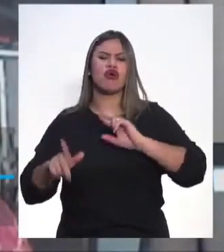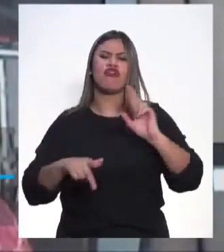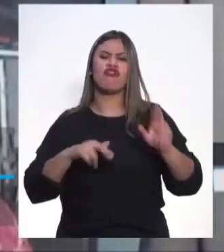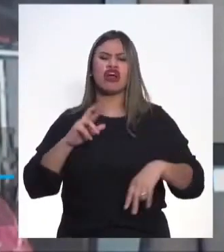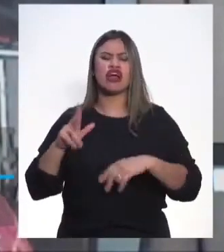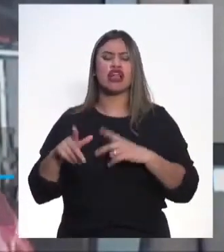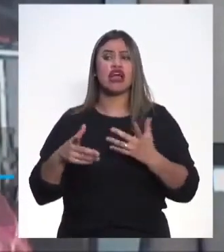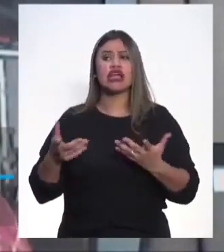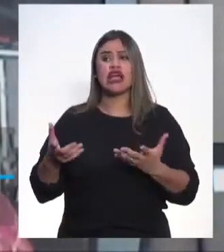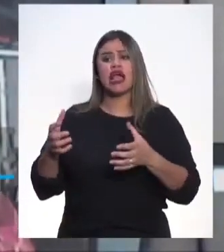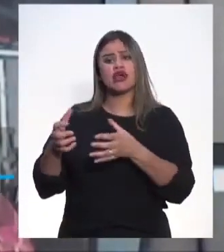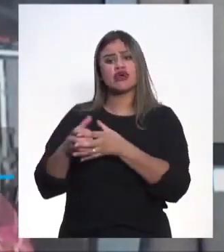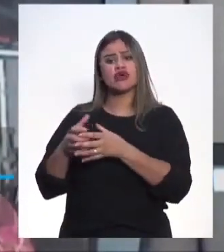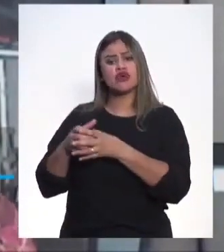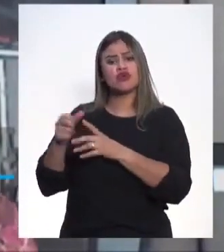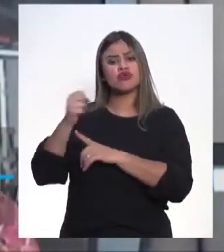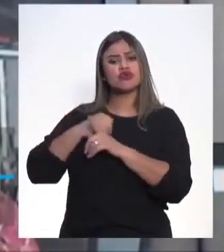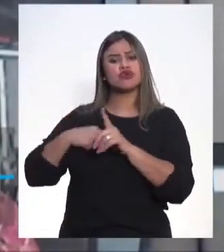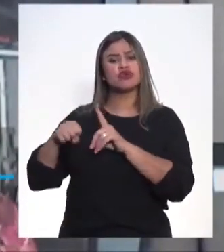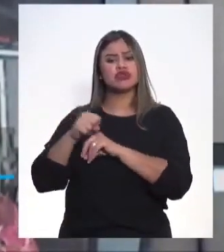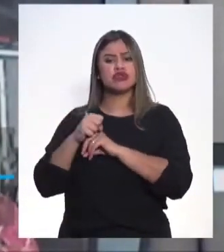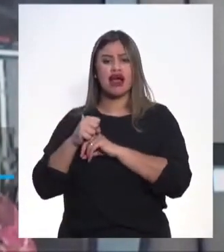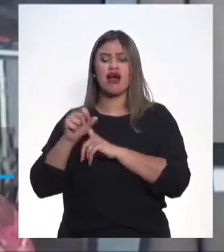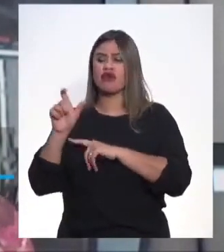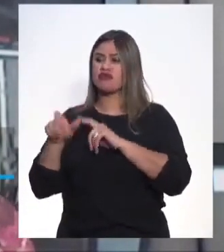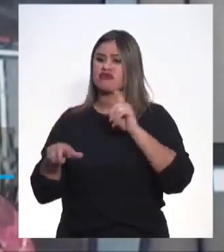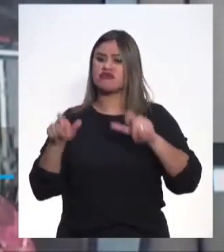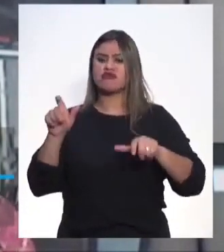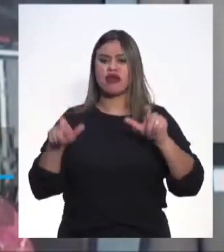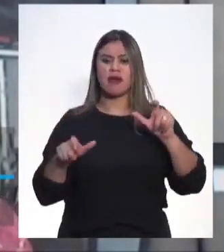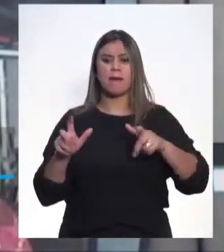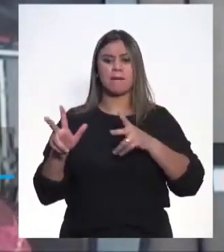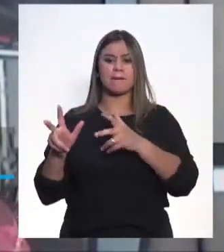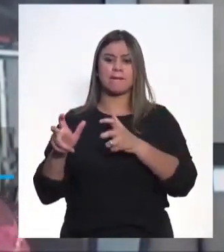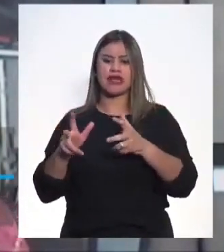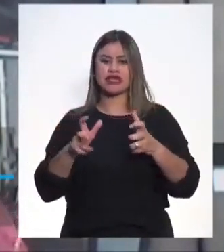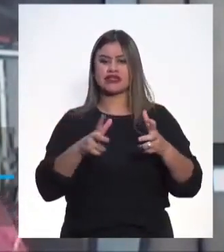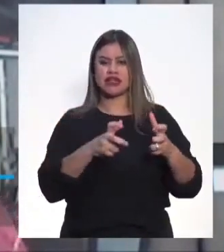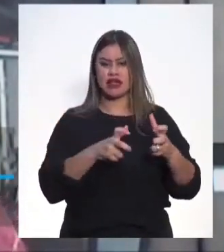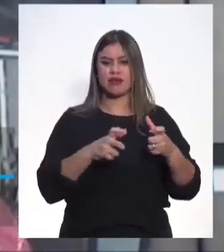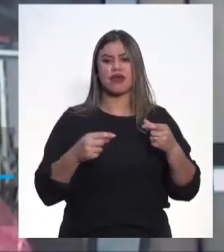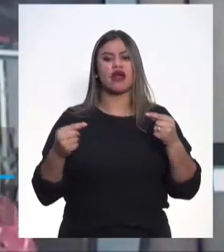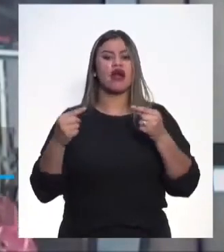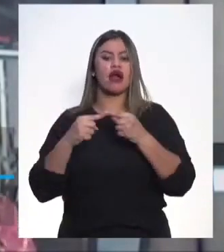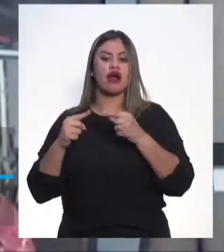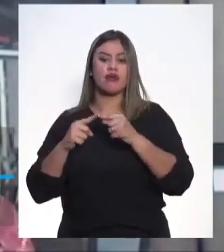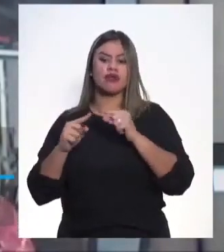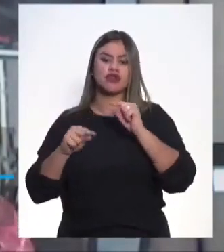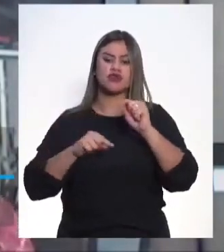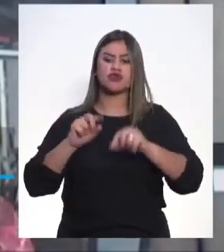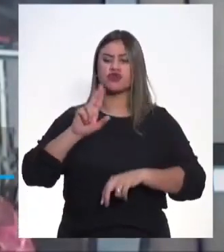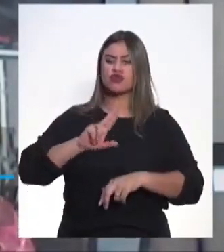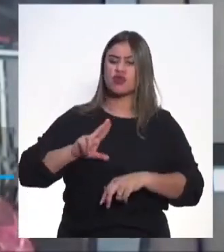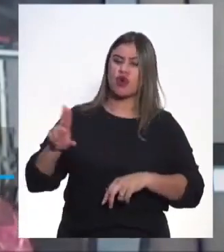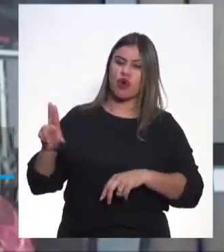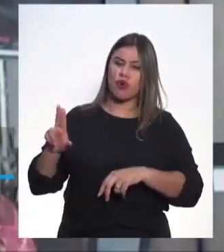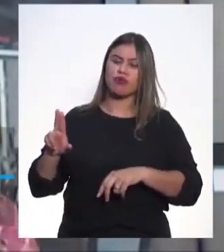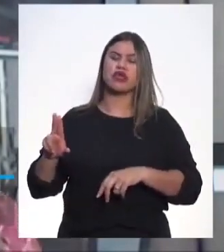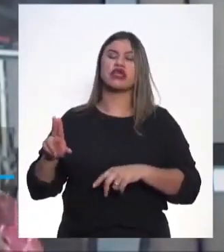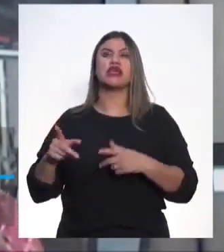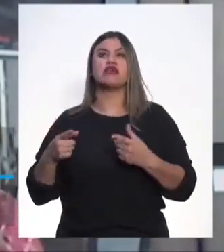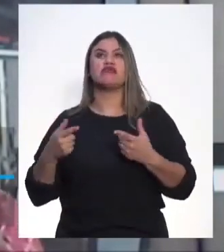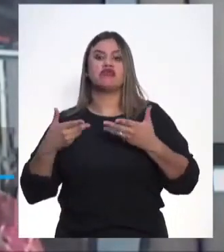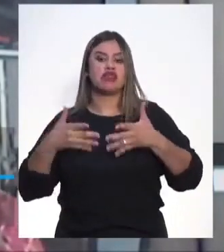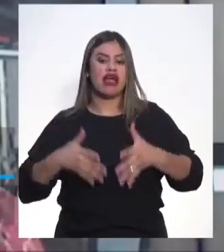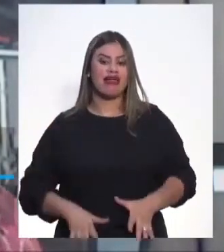grupos sociais, esse indivíduo, né, que se reconhece com um determinado nome, que nasceu numa determinada